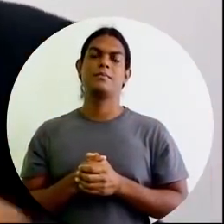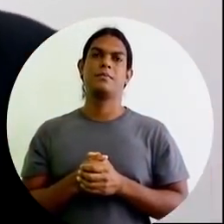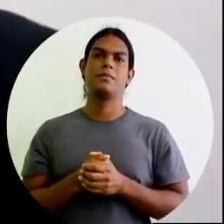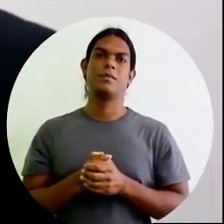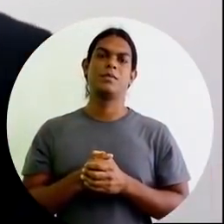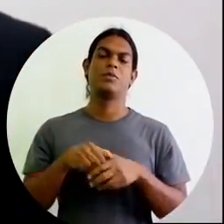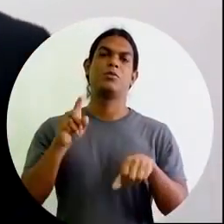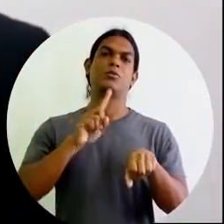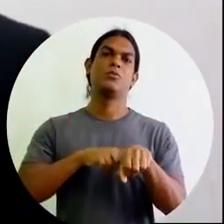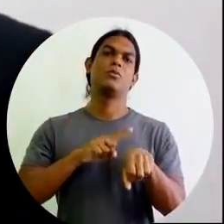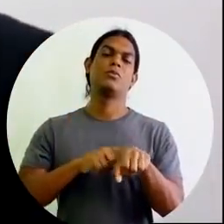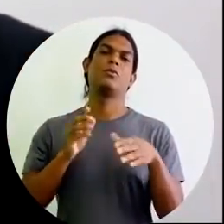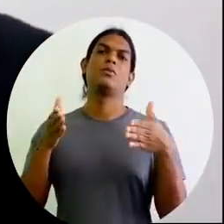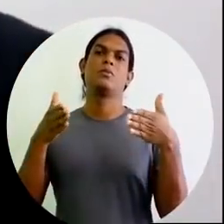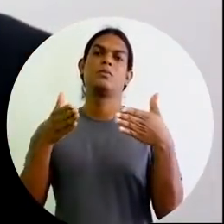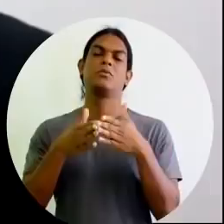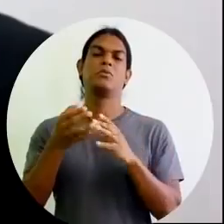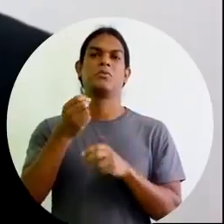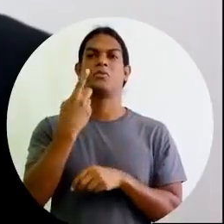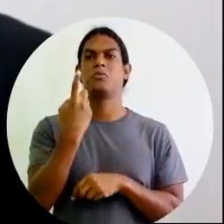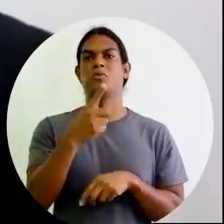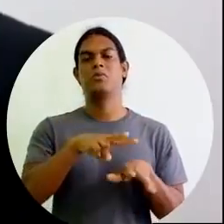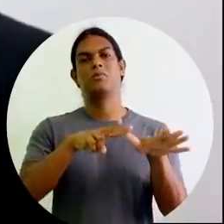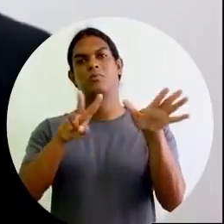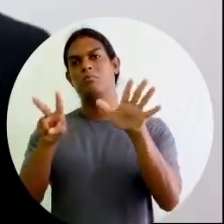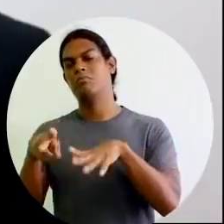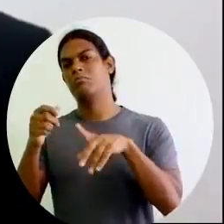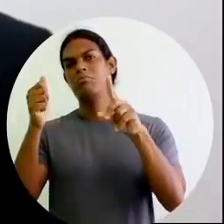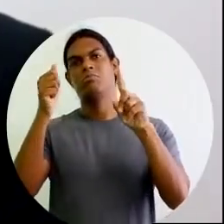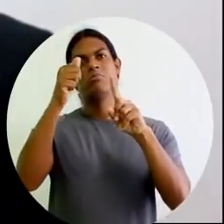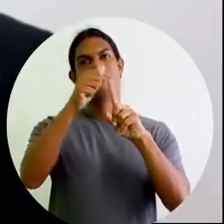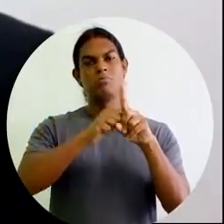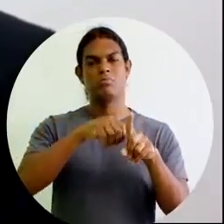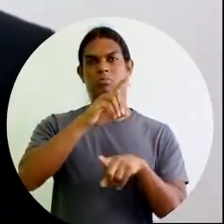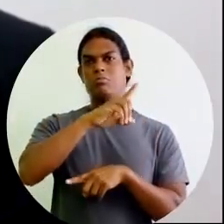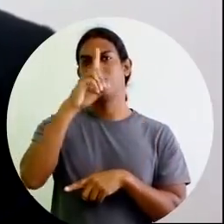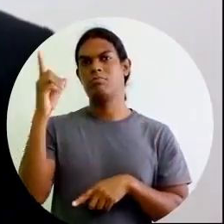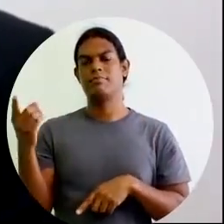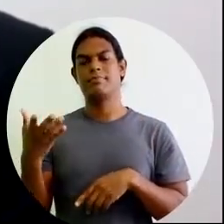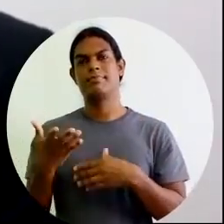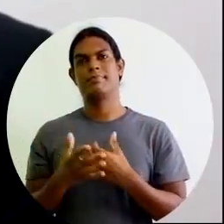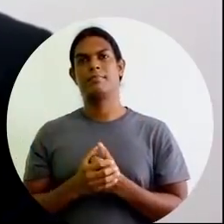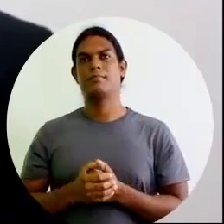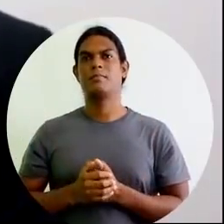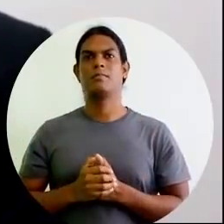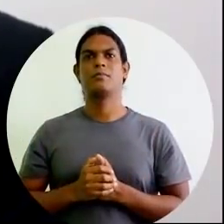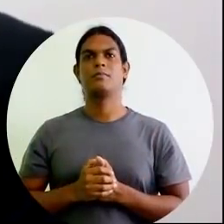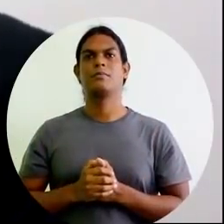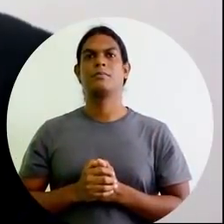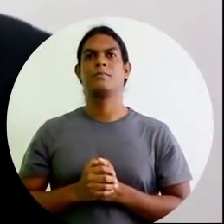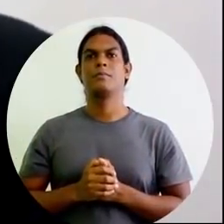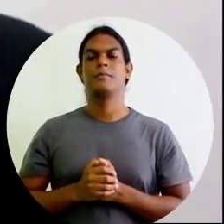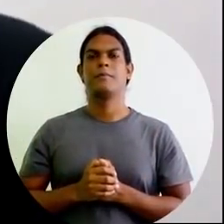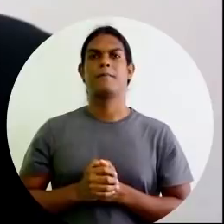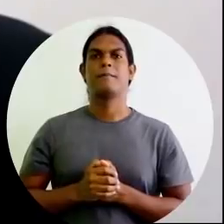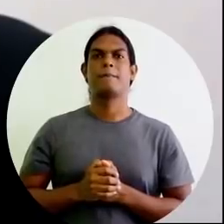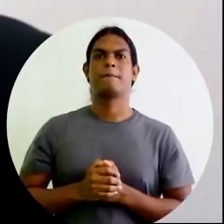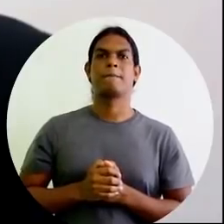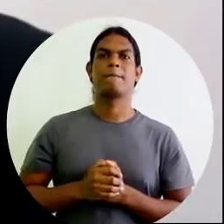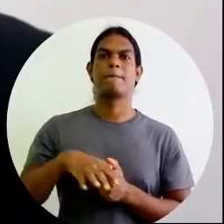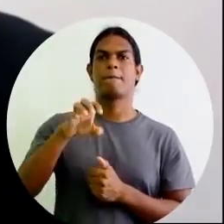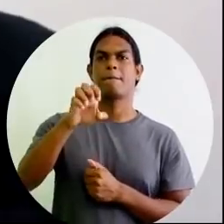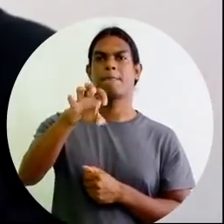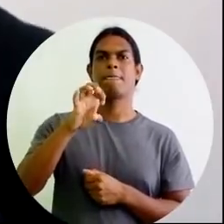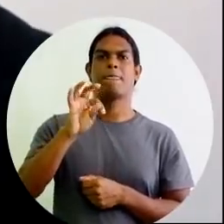um tempo específico, um tempo certo. Estrutura. Nós vimos os estágios